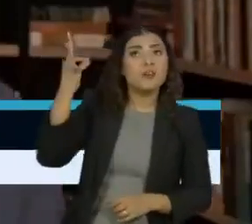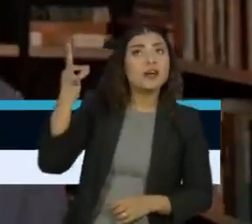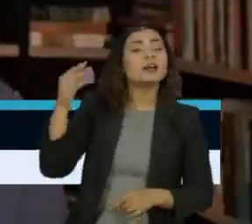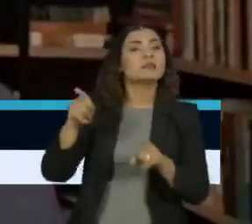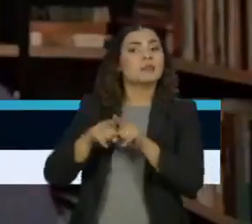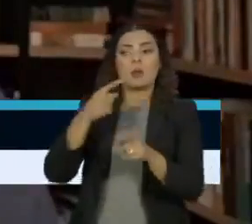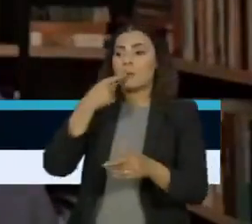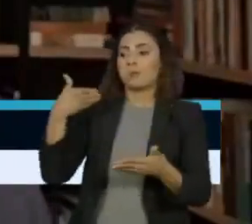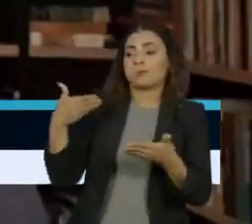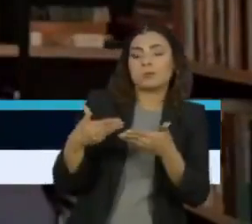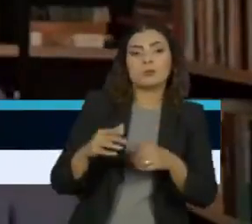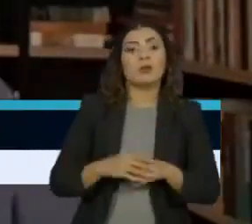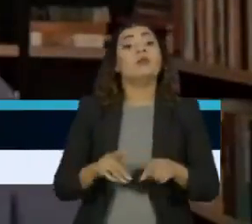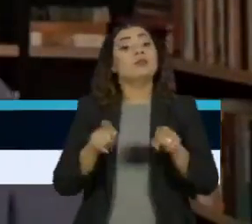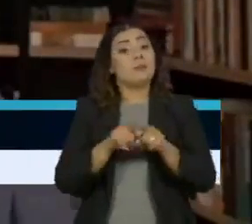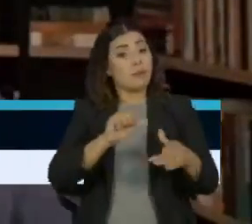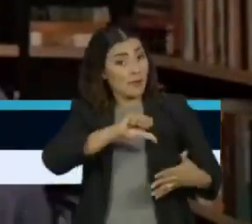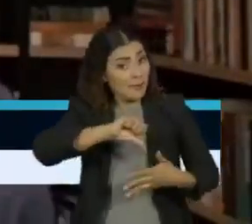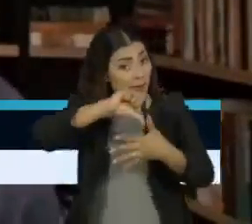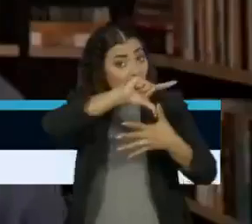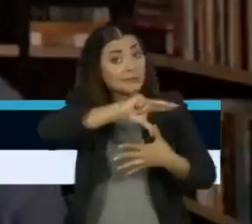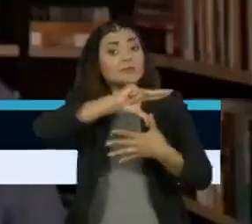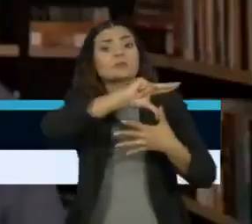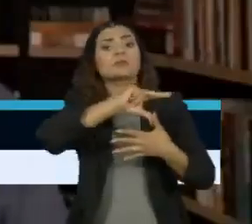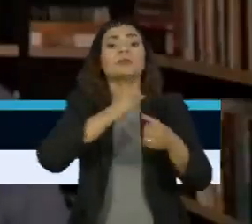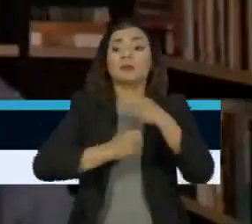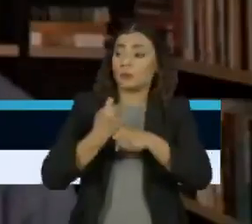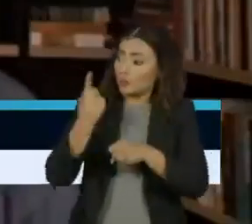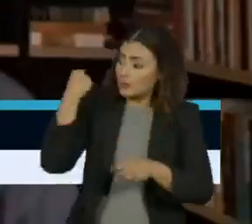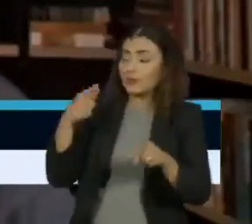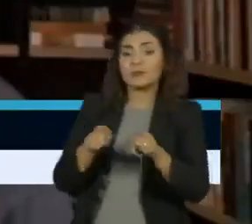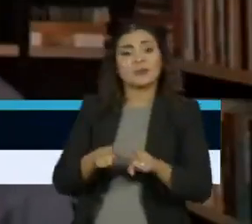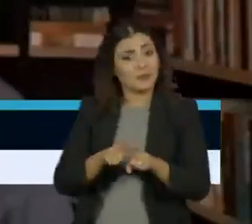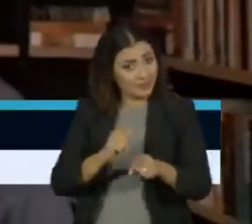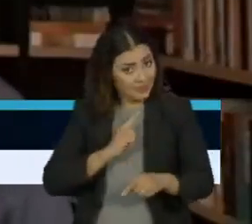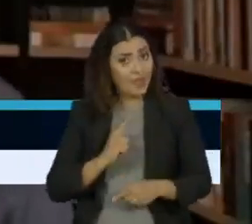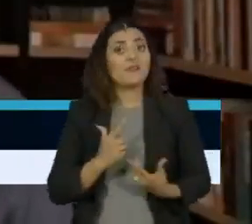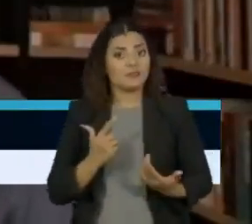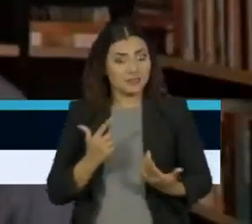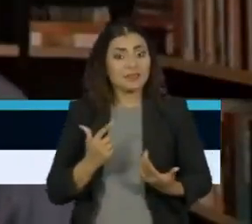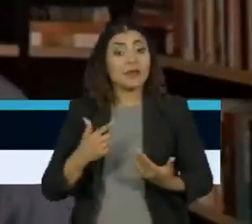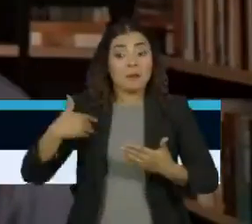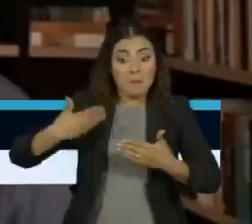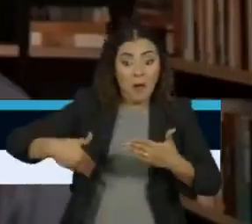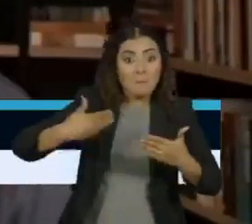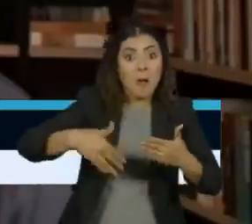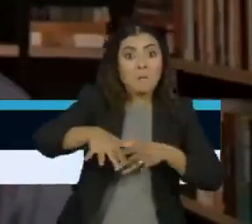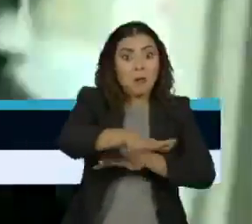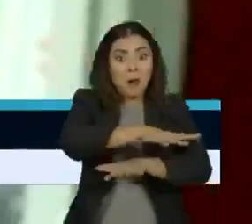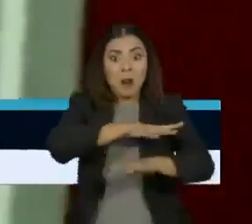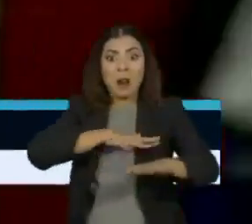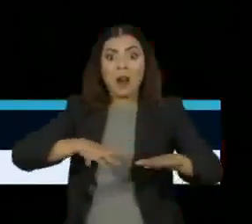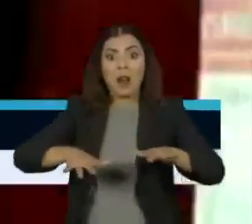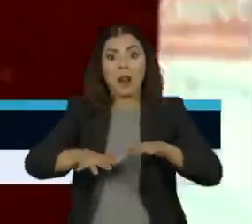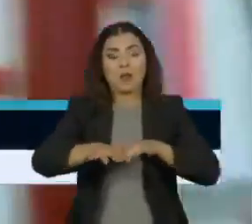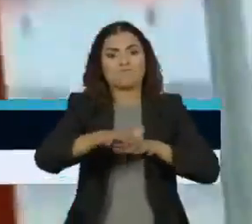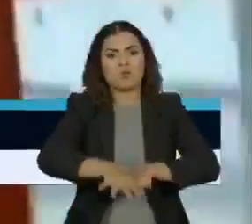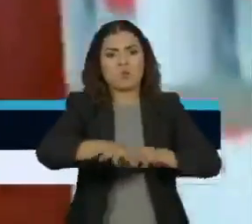mais recentemente. Você teve na América Latina aí, ao longo do ano passado também. Volta e meia, esses protestos surgem.